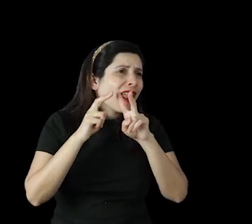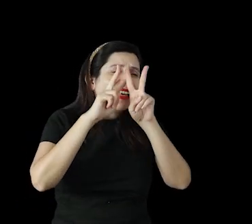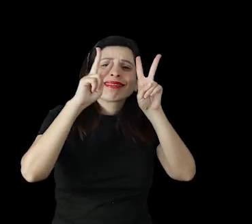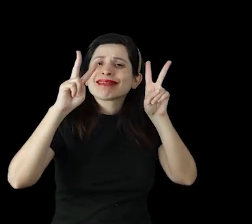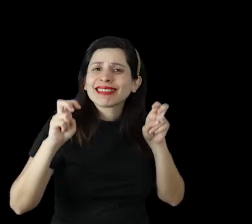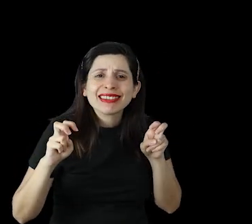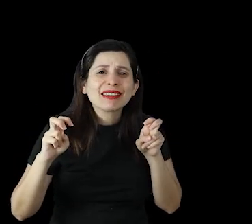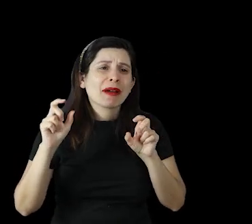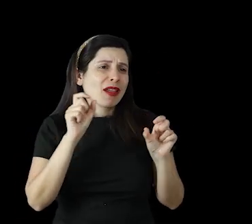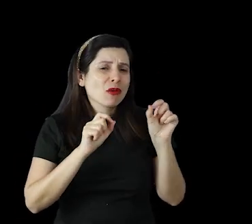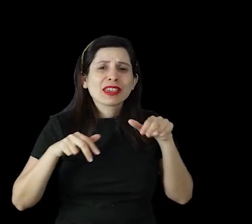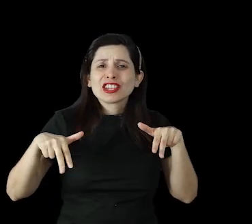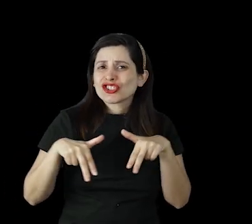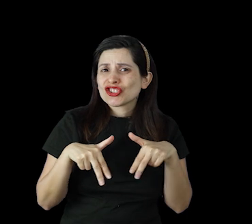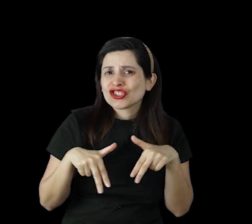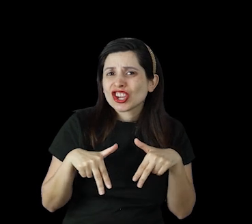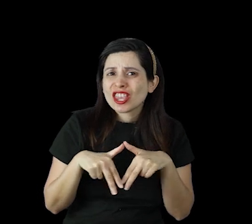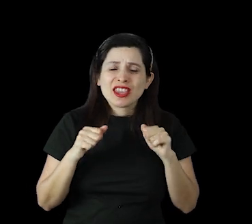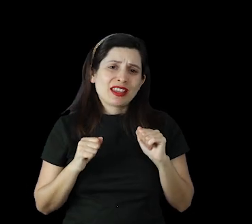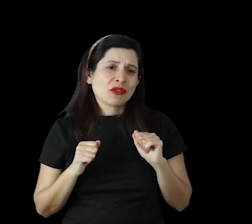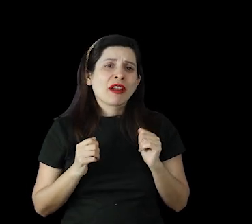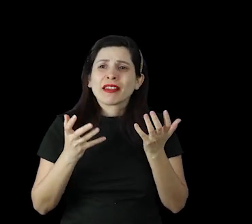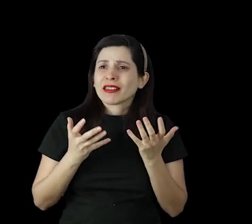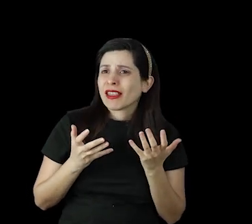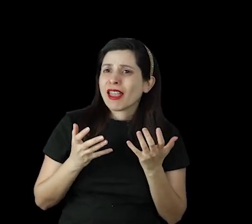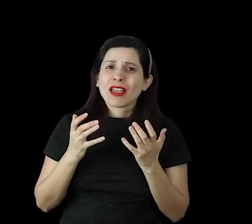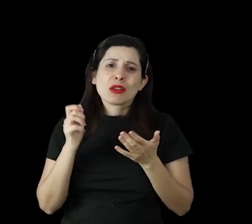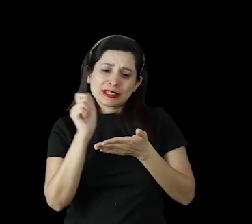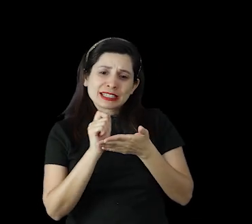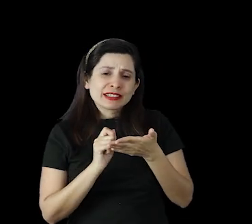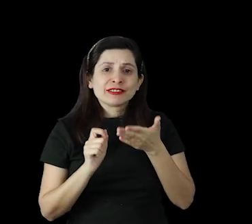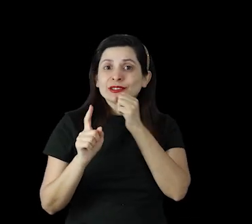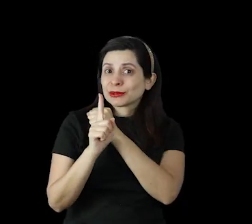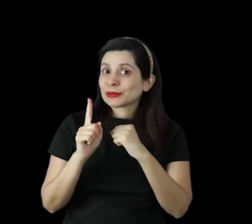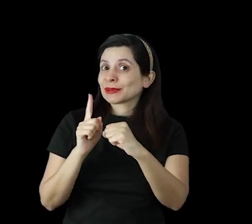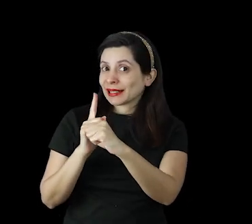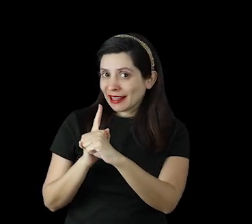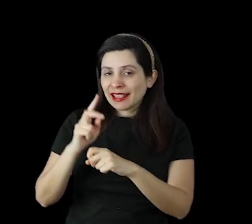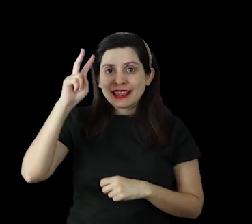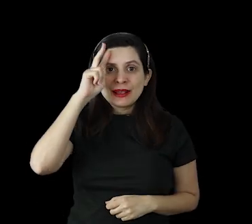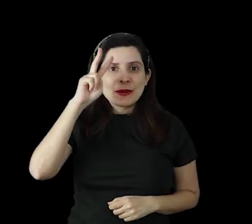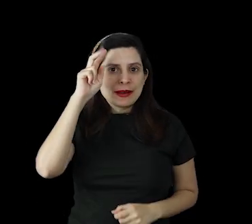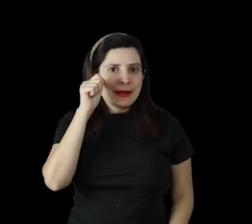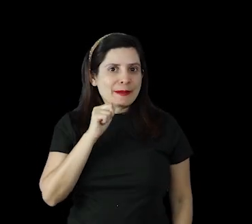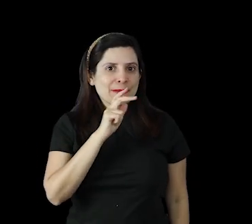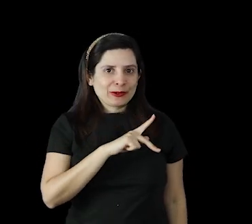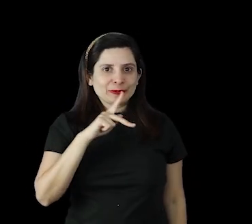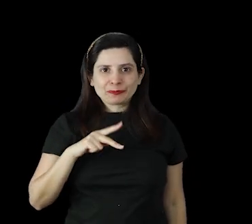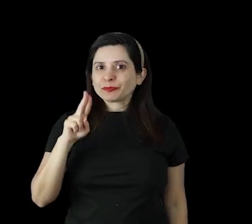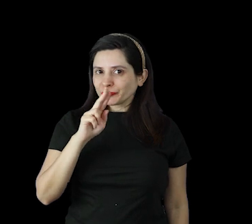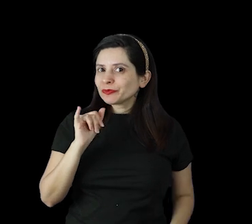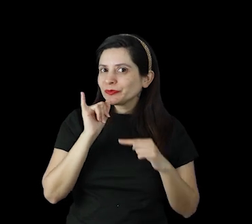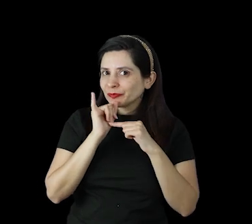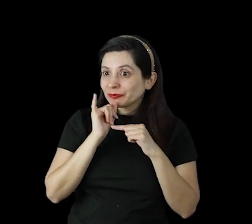sobre gênero, então eu tenho que falar sobre a sociedade. E eu lembro muito de uma professora, que eu uso muito esse exemplo,